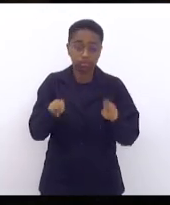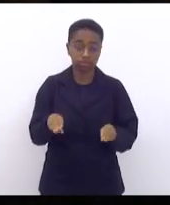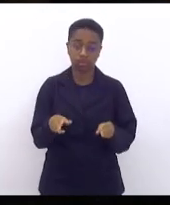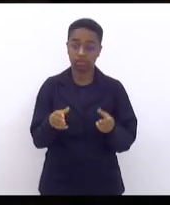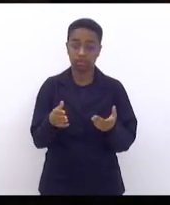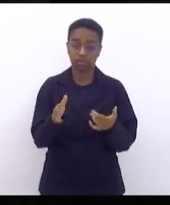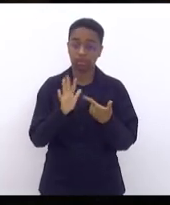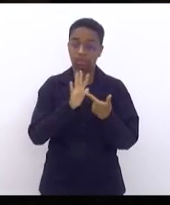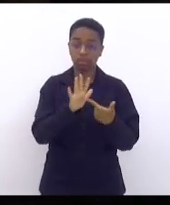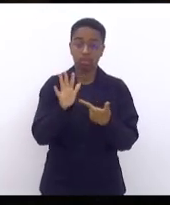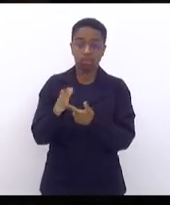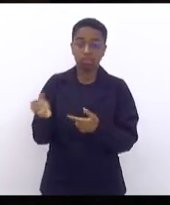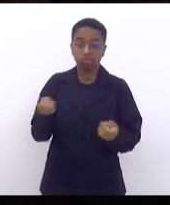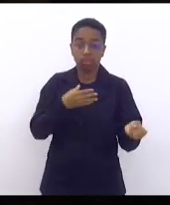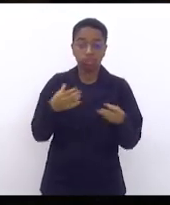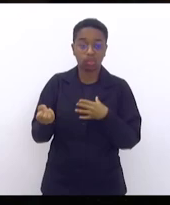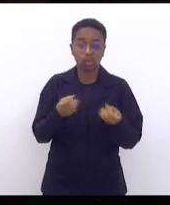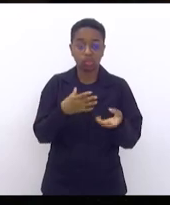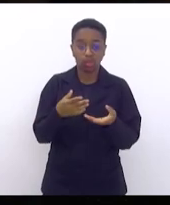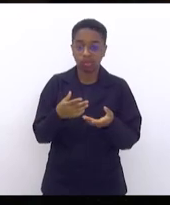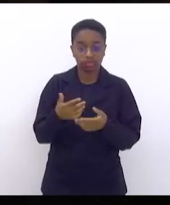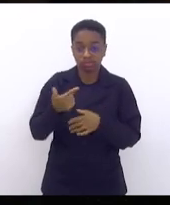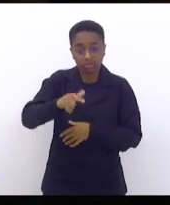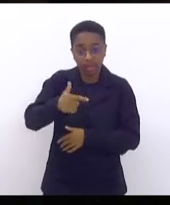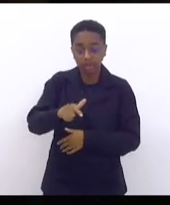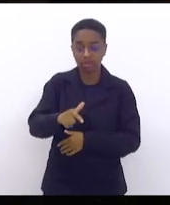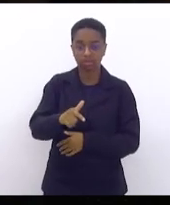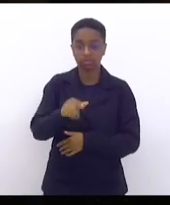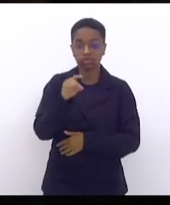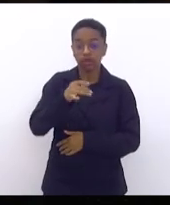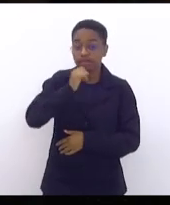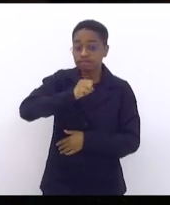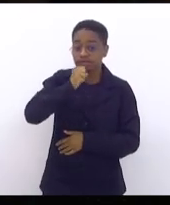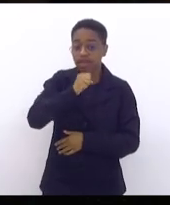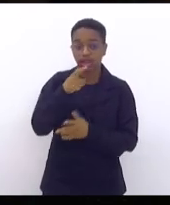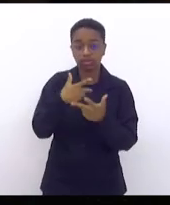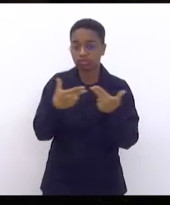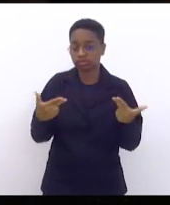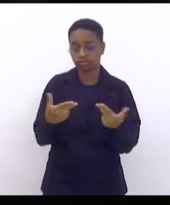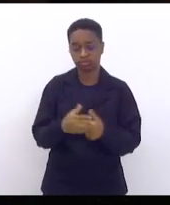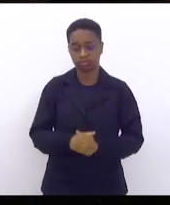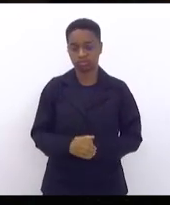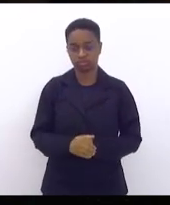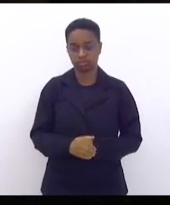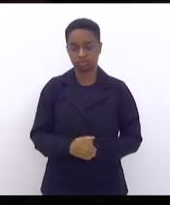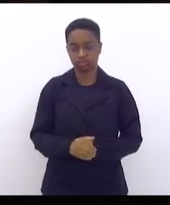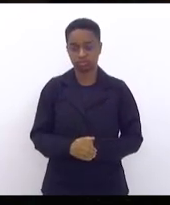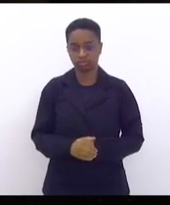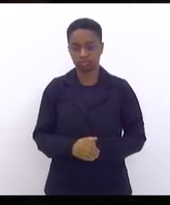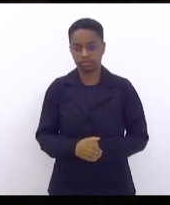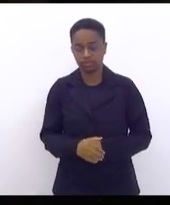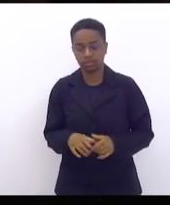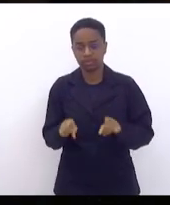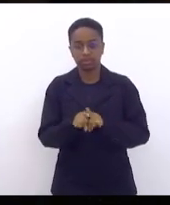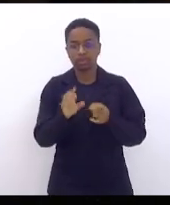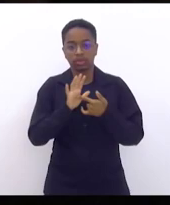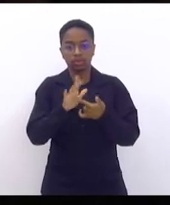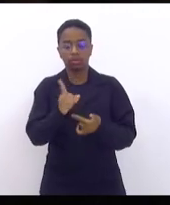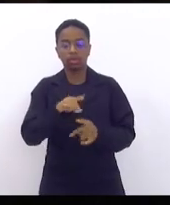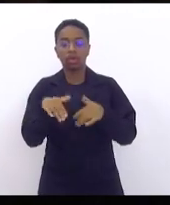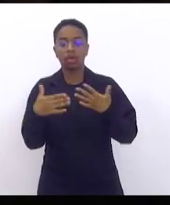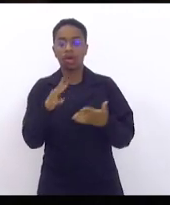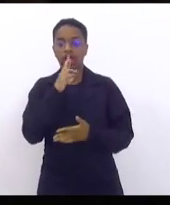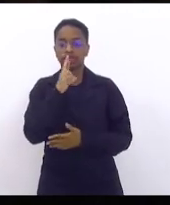de velhas novidades. Então, não tem novidade. Não tem novidade nem qual é a resposta que o governo